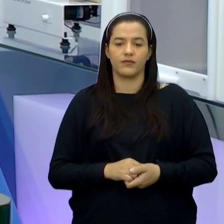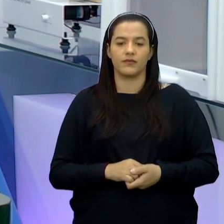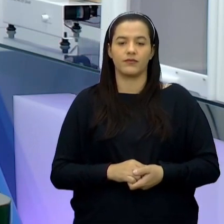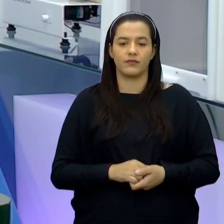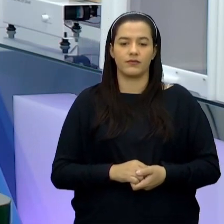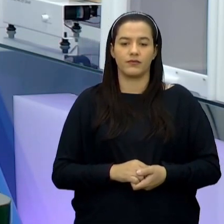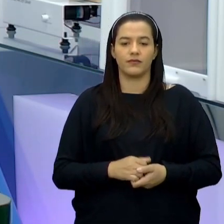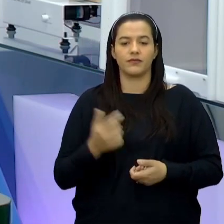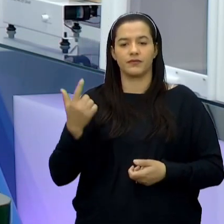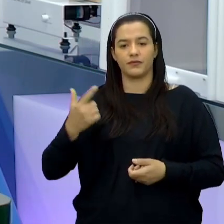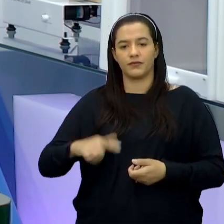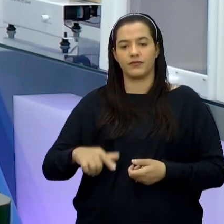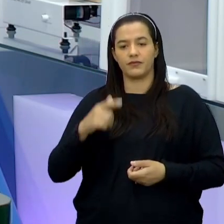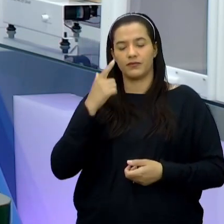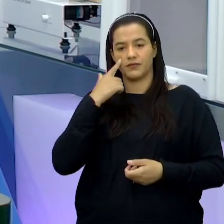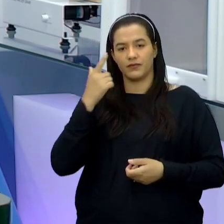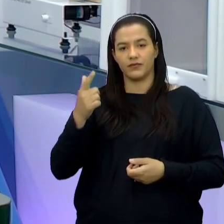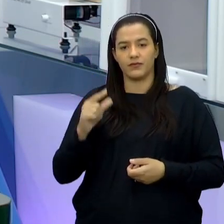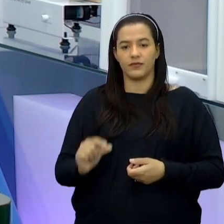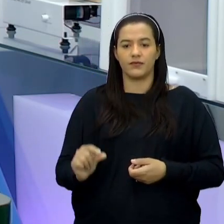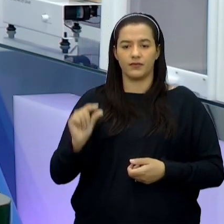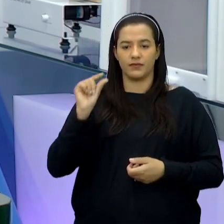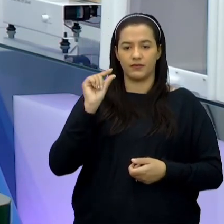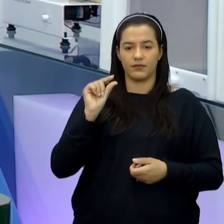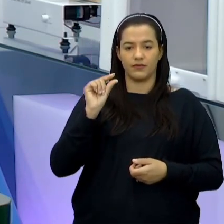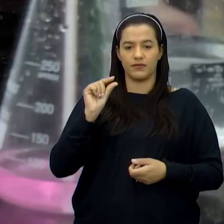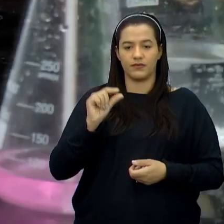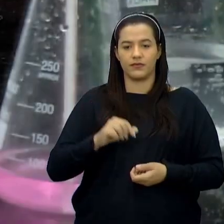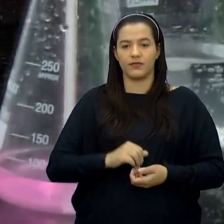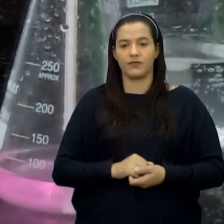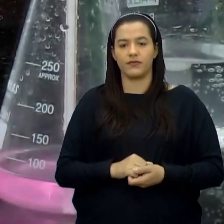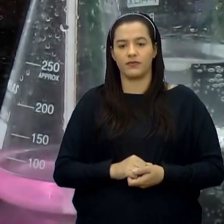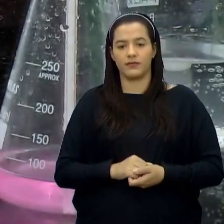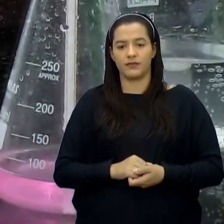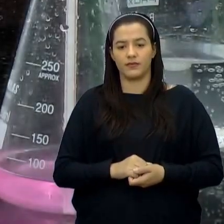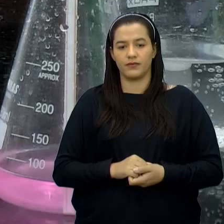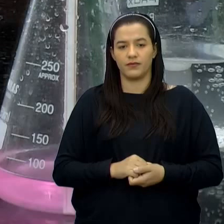novo. Aí eu vou colocar bem pouquinho.